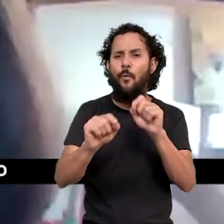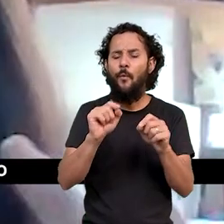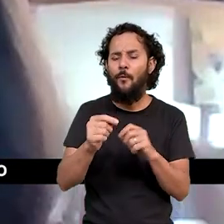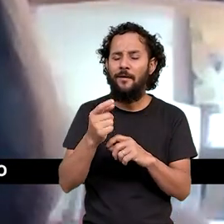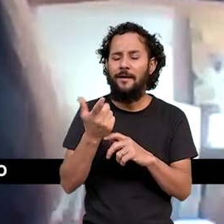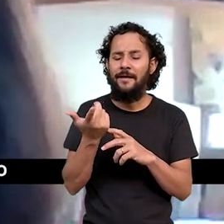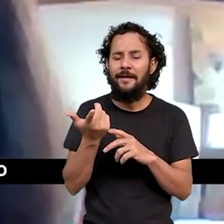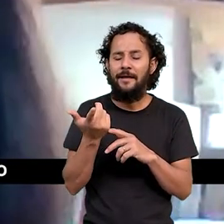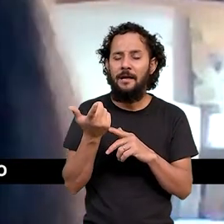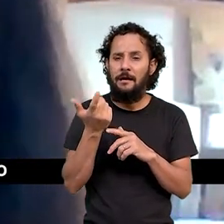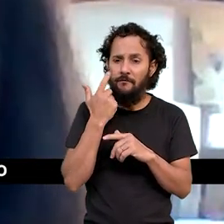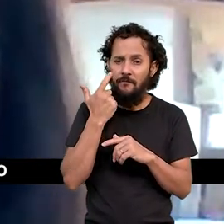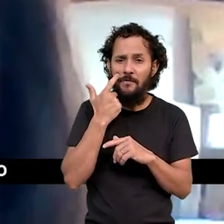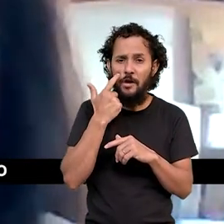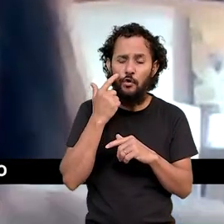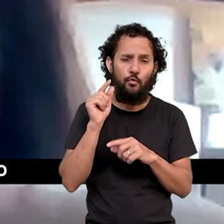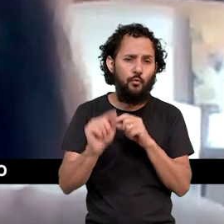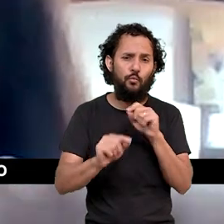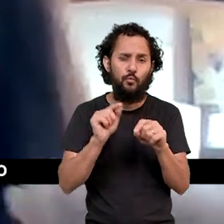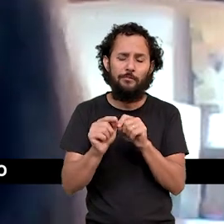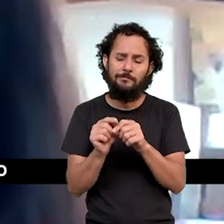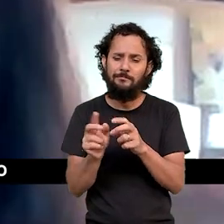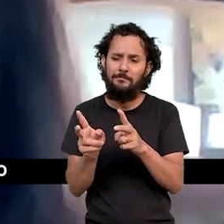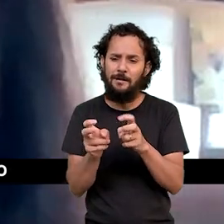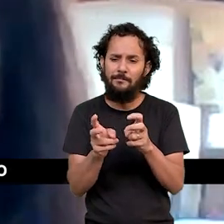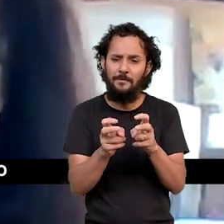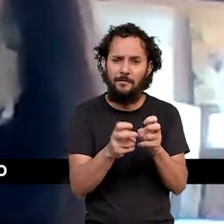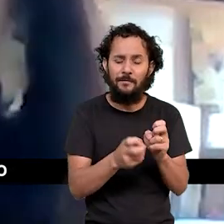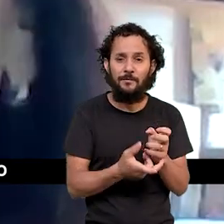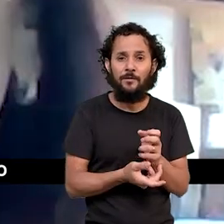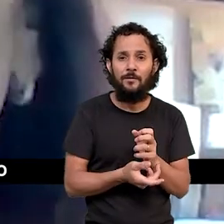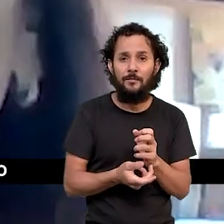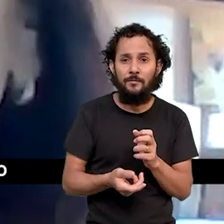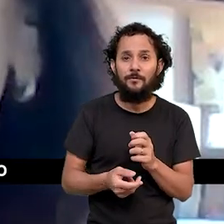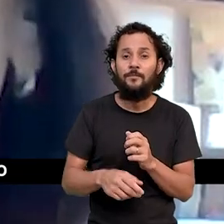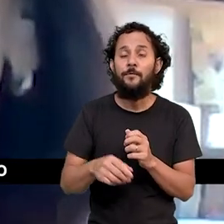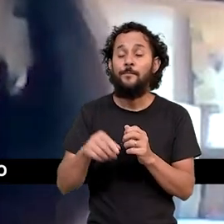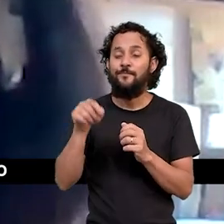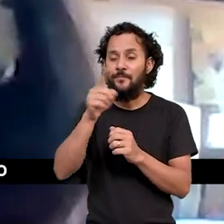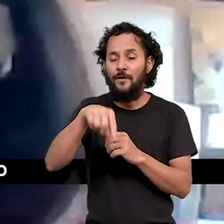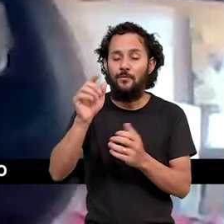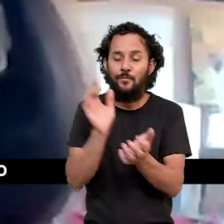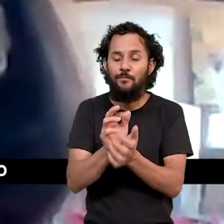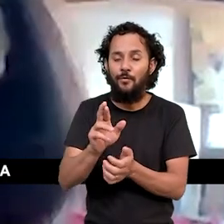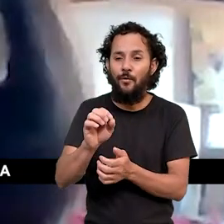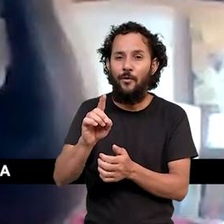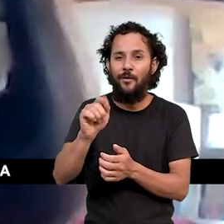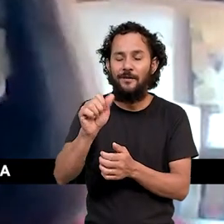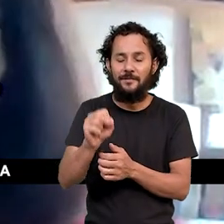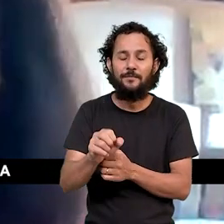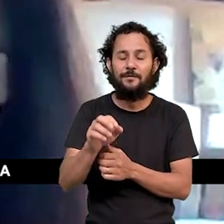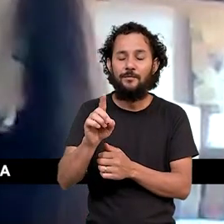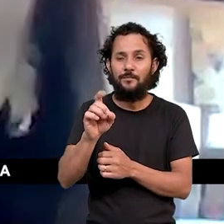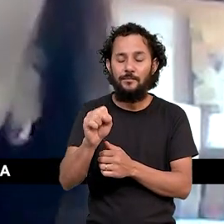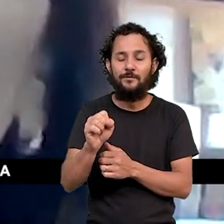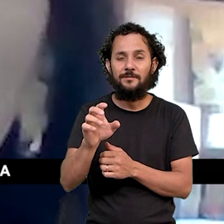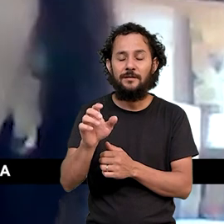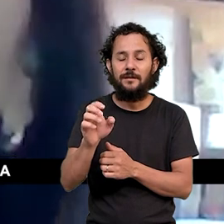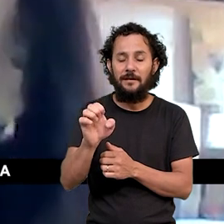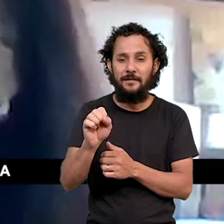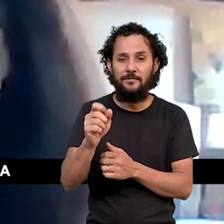podemos determinar, identificar as rodas dos expostos como sendo, então,